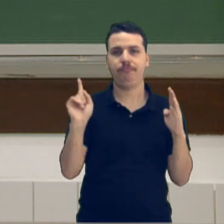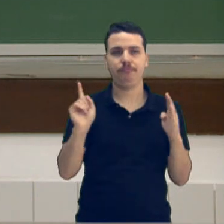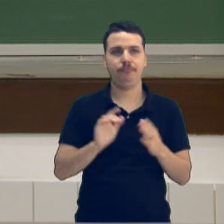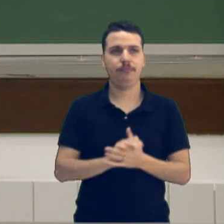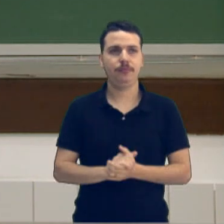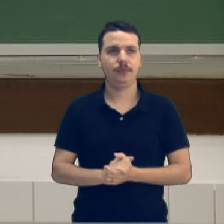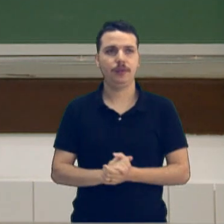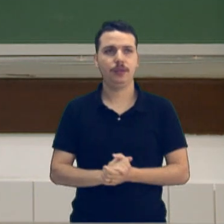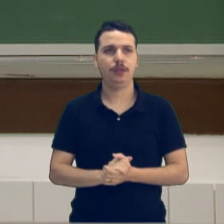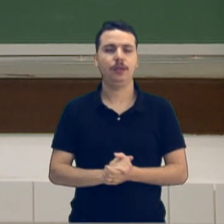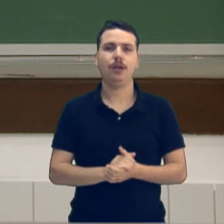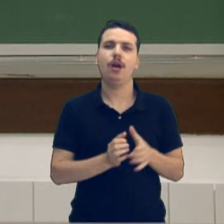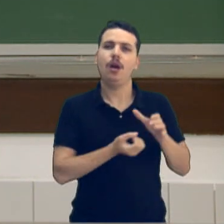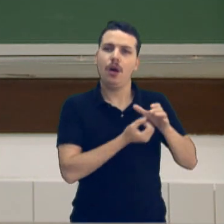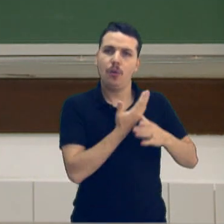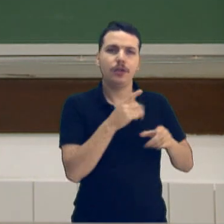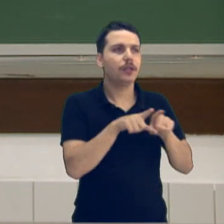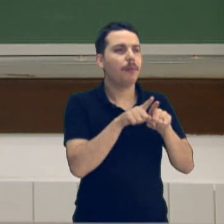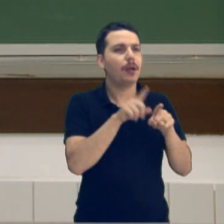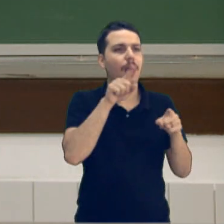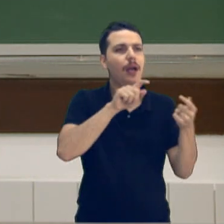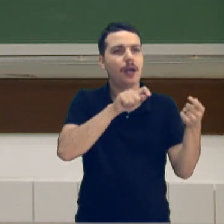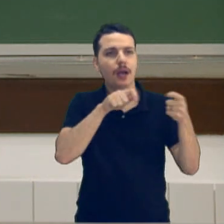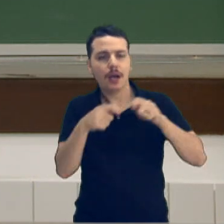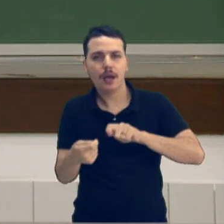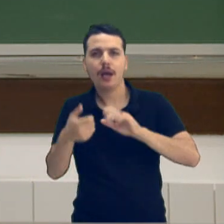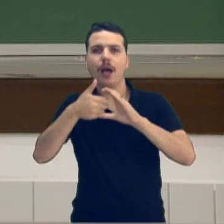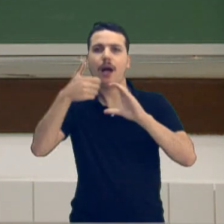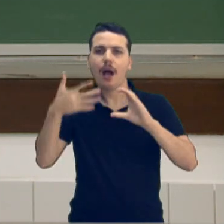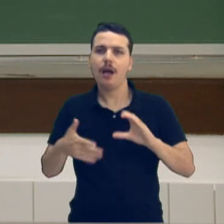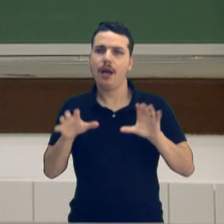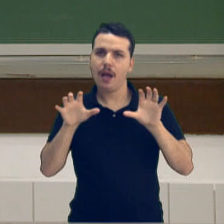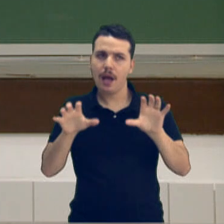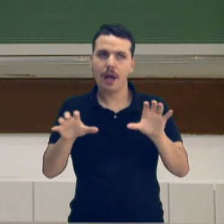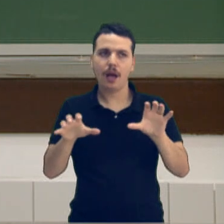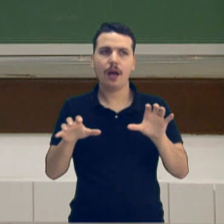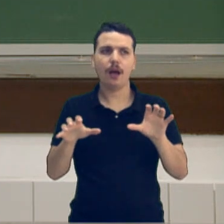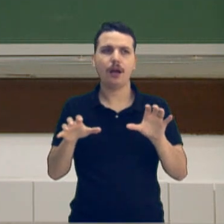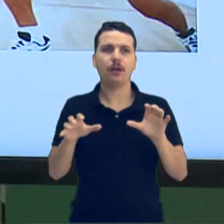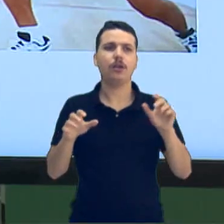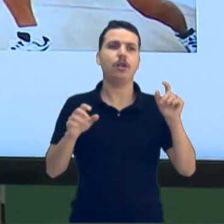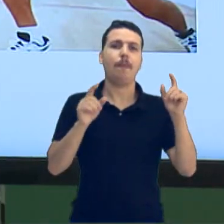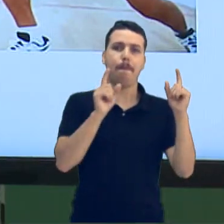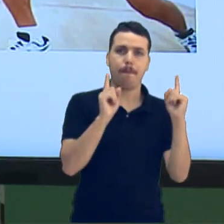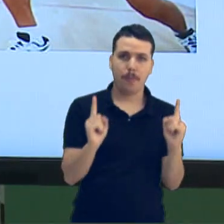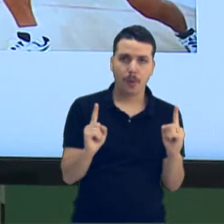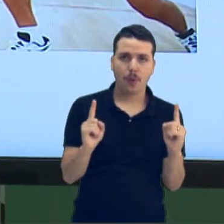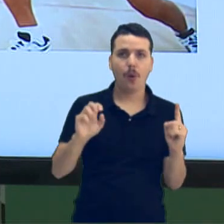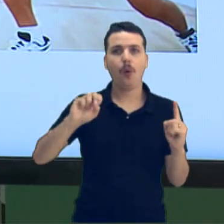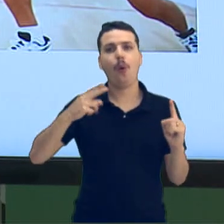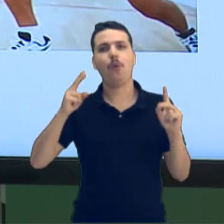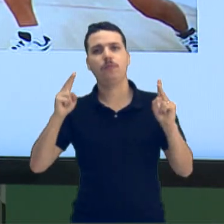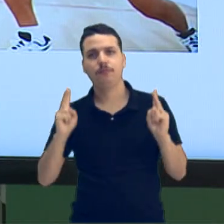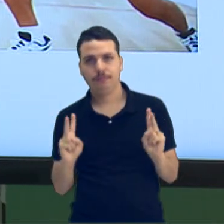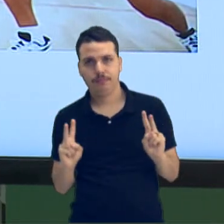Então, teve essa origem remota de adaptação, suas características são essas, disputada em dupla ou em quartetos,